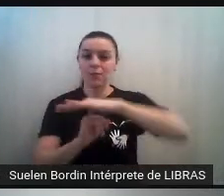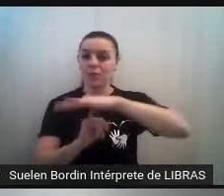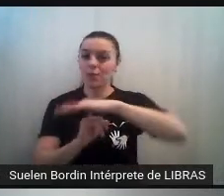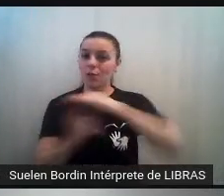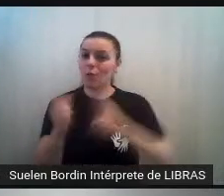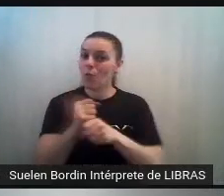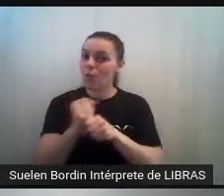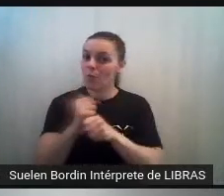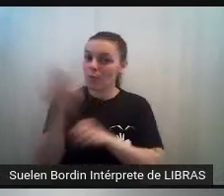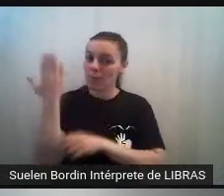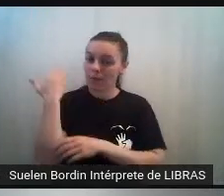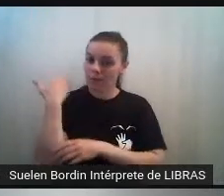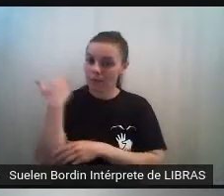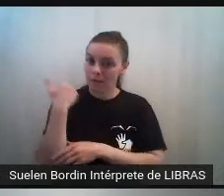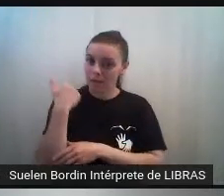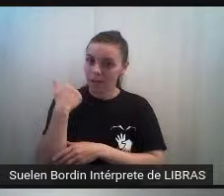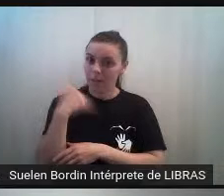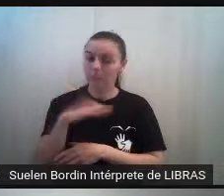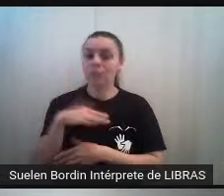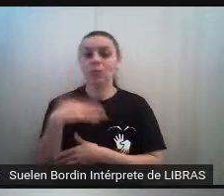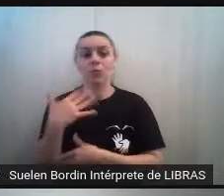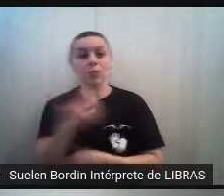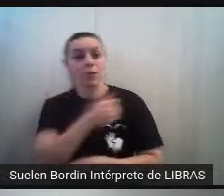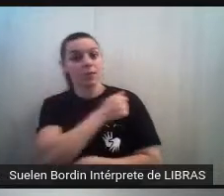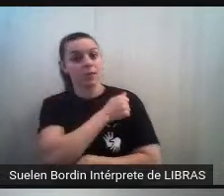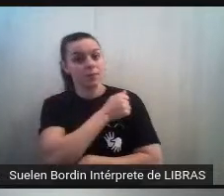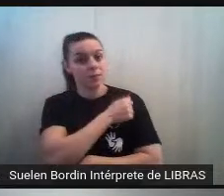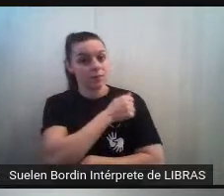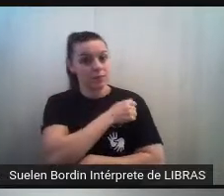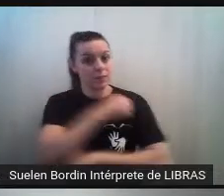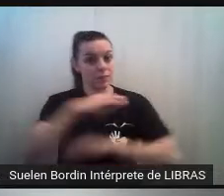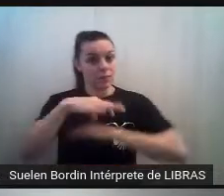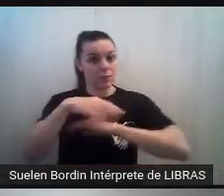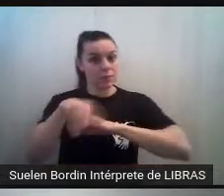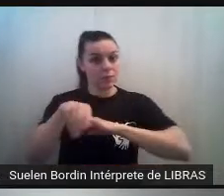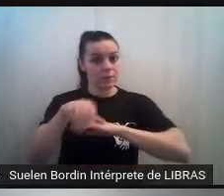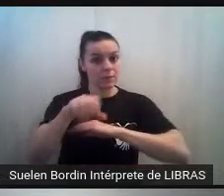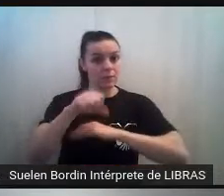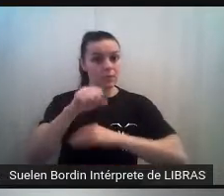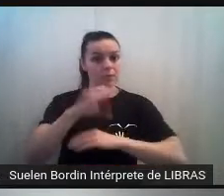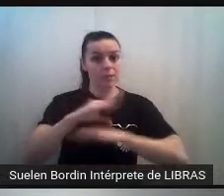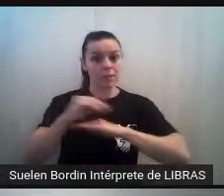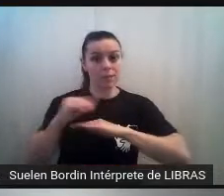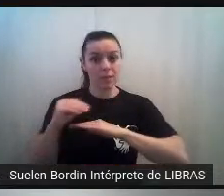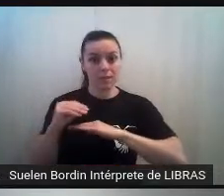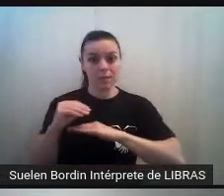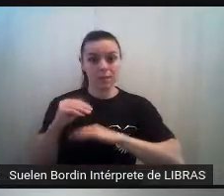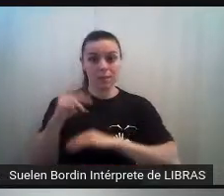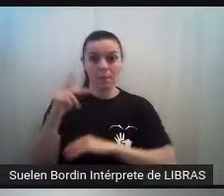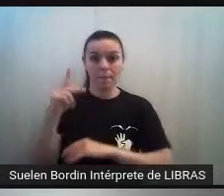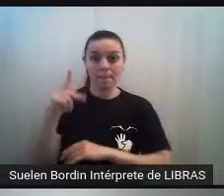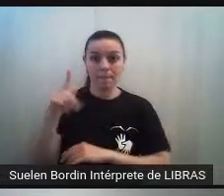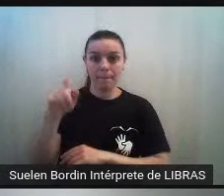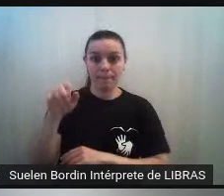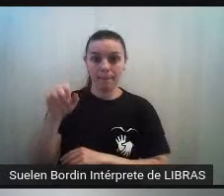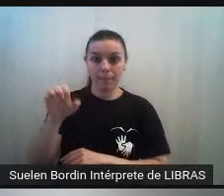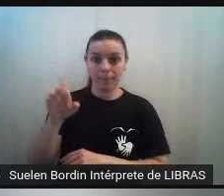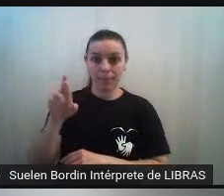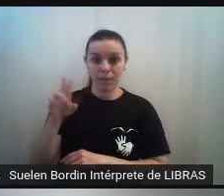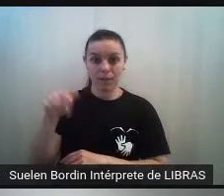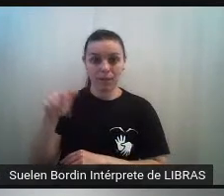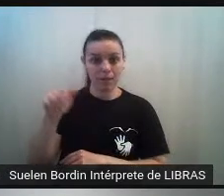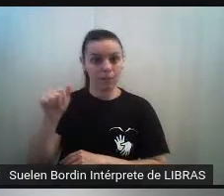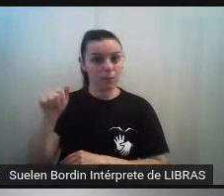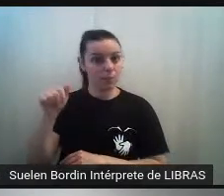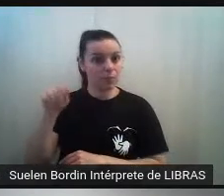enquanto ela era estudante do Instituto Federal de Sertão, Pernambuco. E esse ano, em 2020, ela ingressou no curso de Matemática